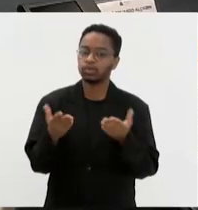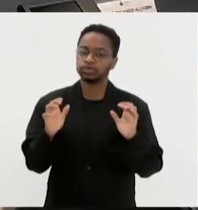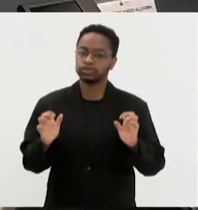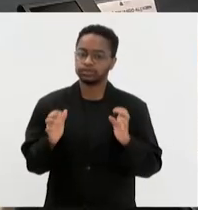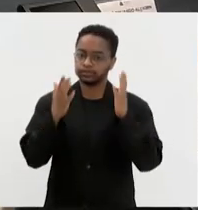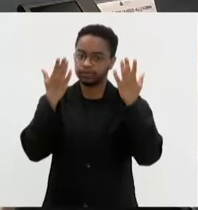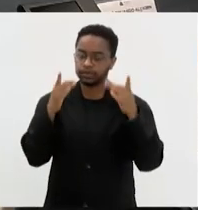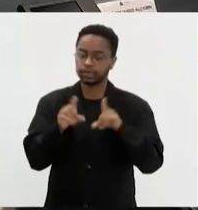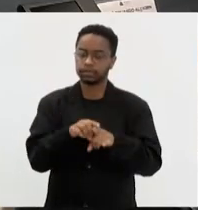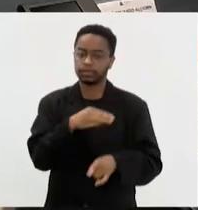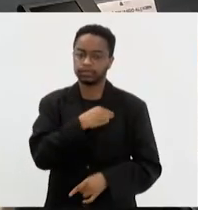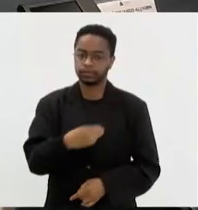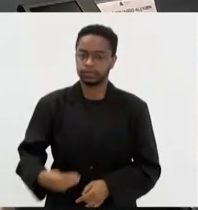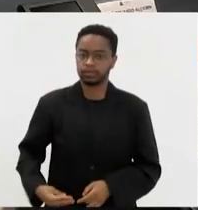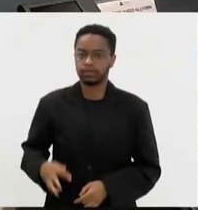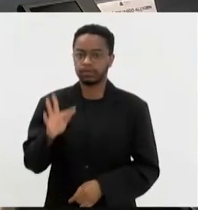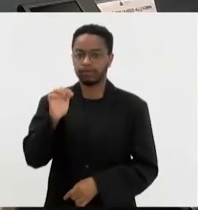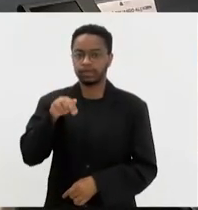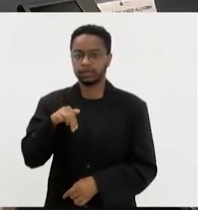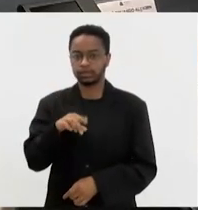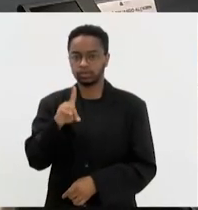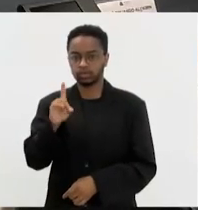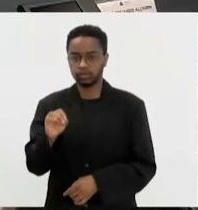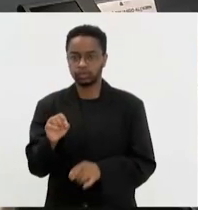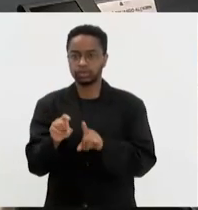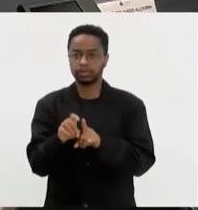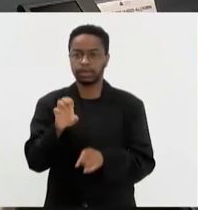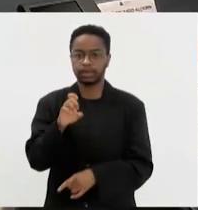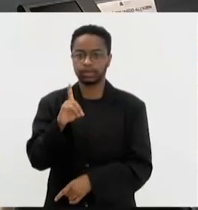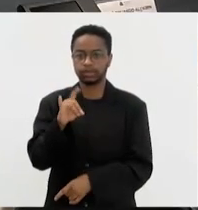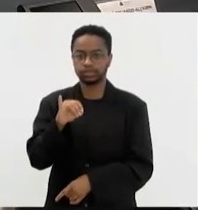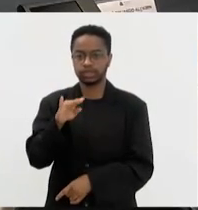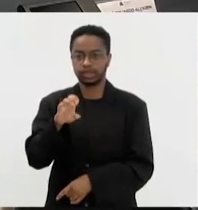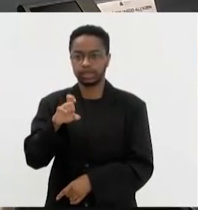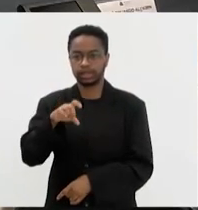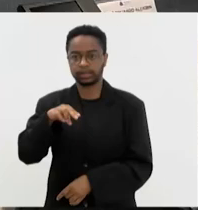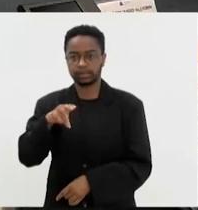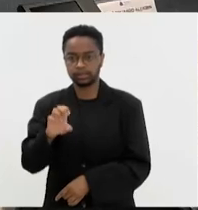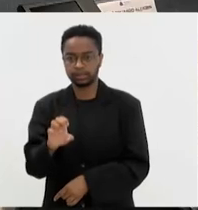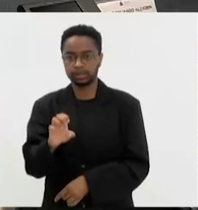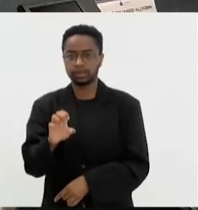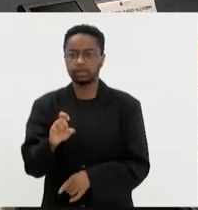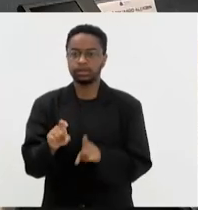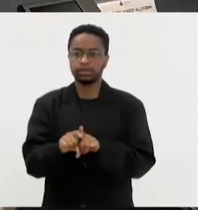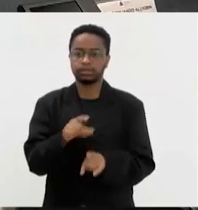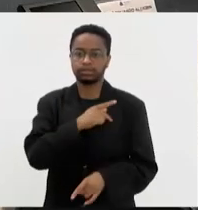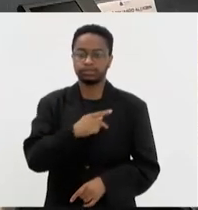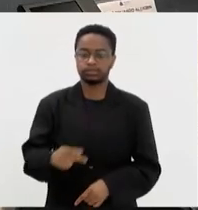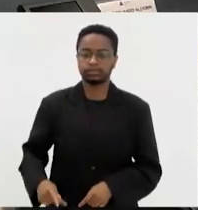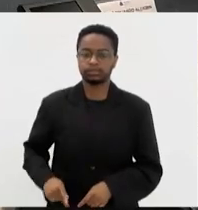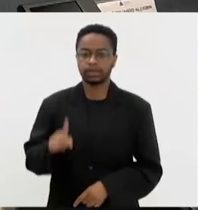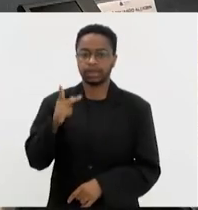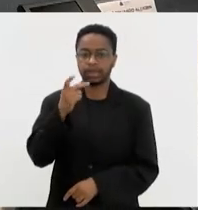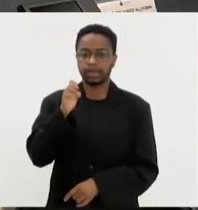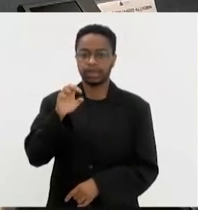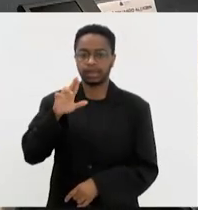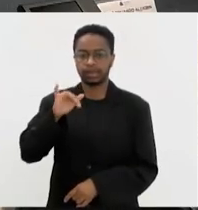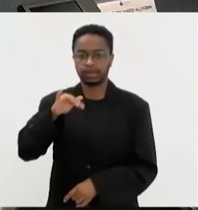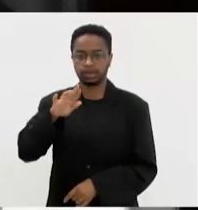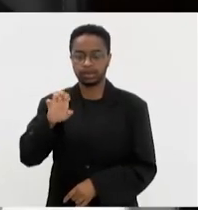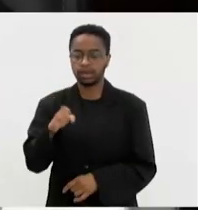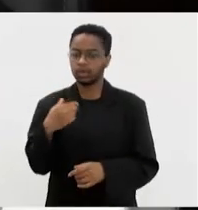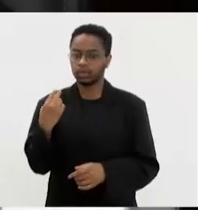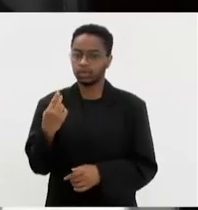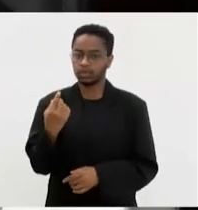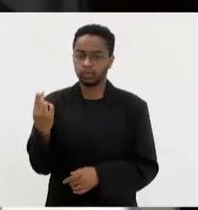né os ministros Floriano ministra Edilene o presidente Henrique infelizmente não pôde estar presente por